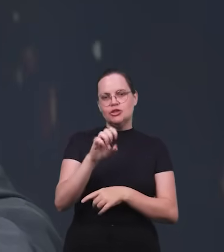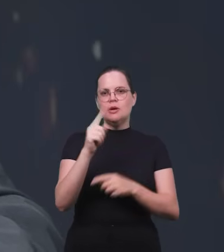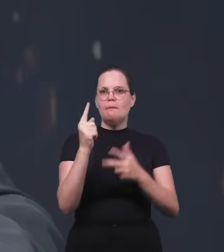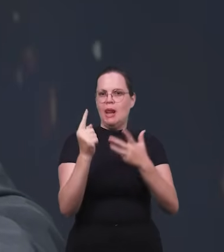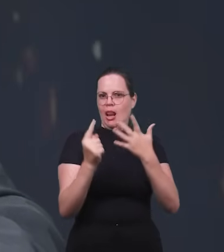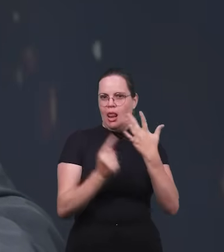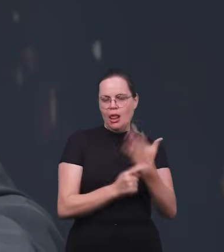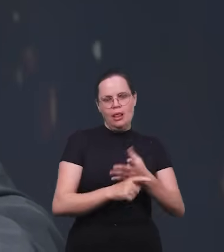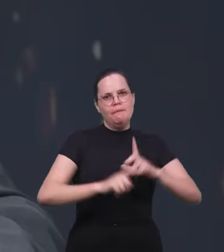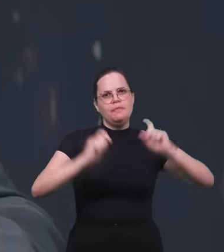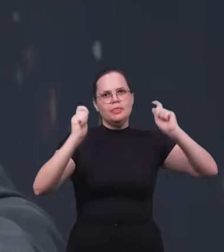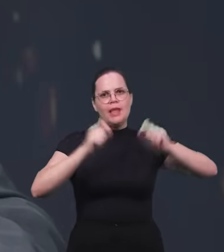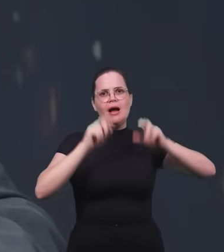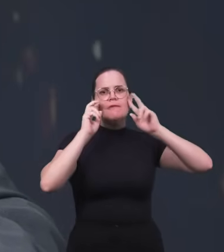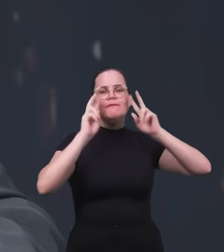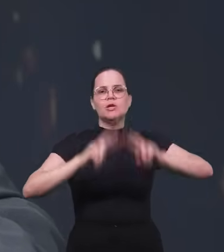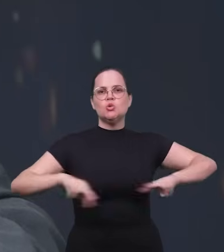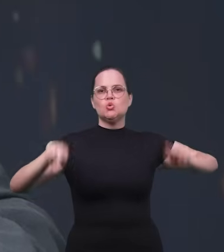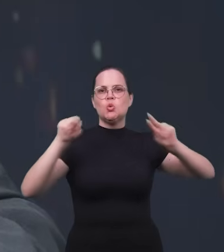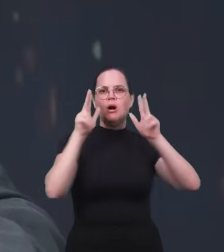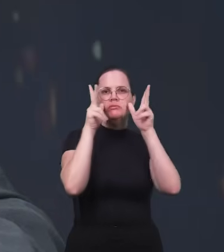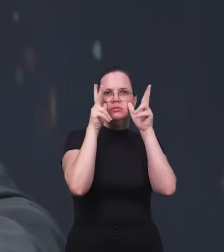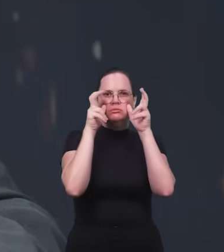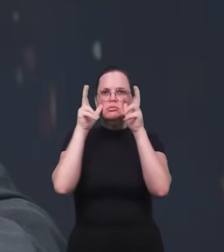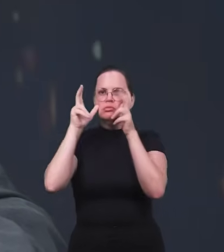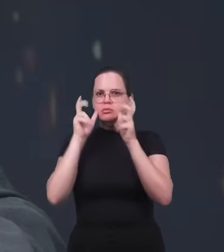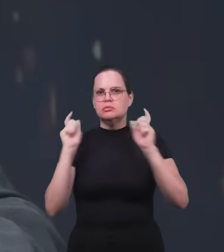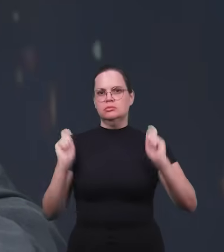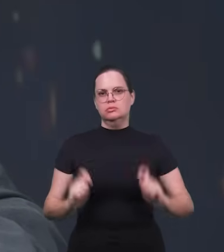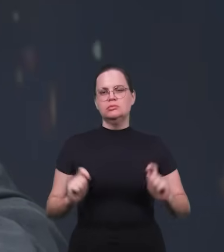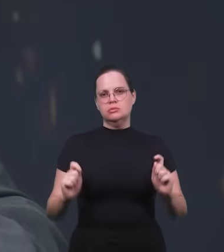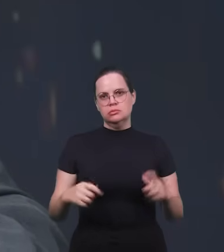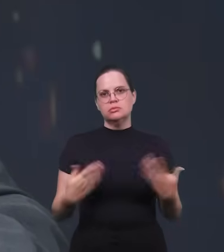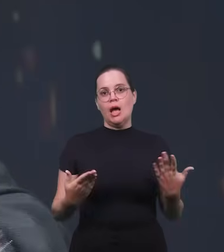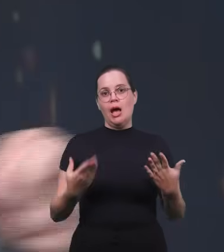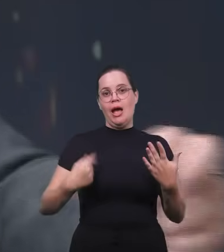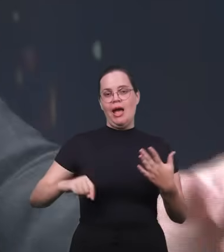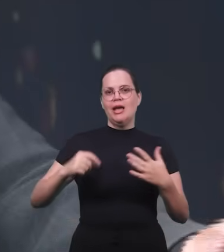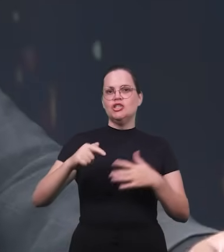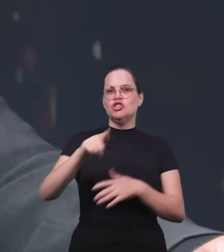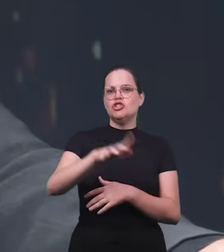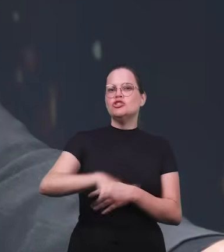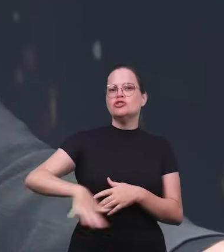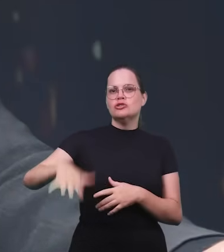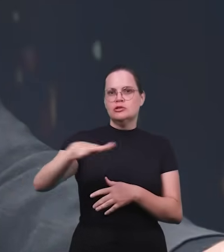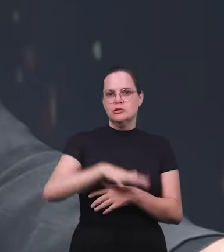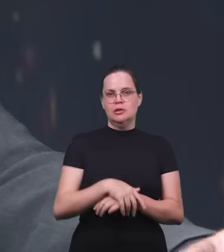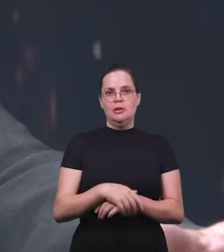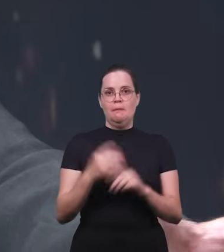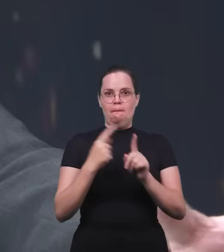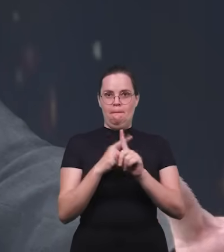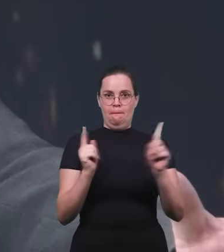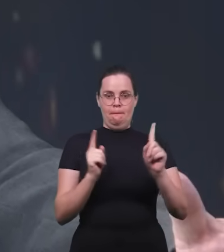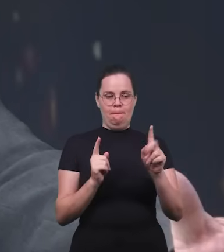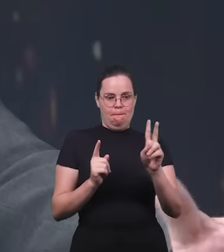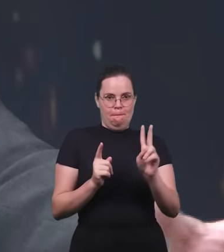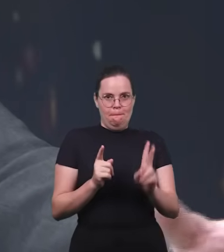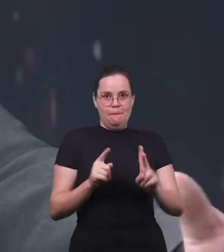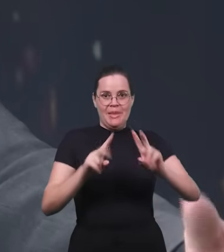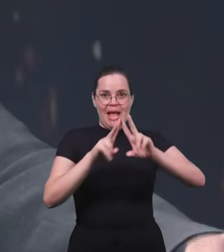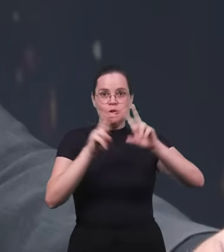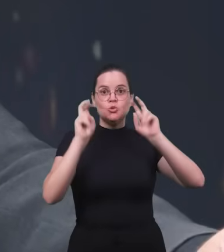facilidade. De um ponto de vista assim, bem específico e bem estabelecido. É claro que ainda dentro desse